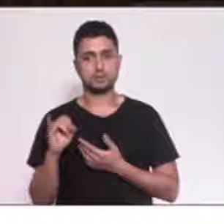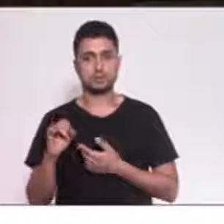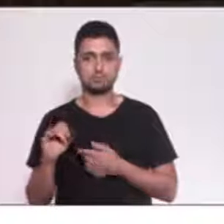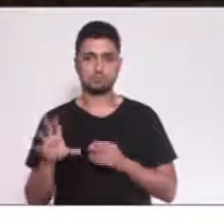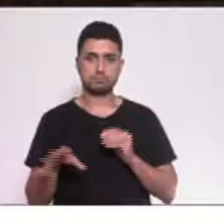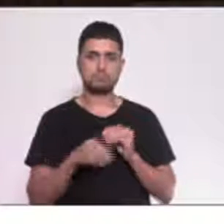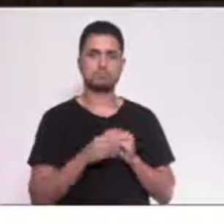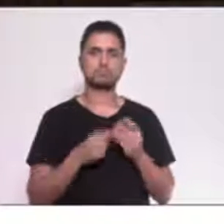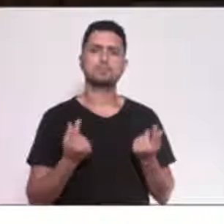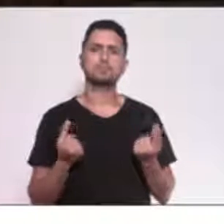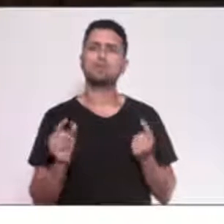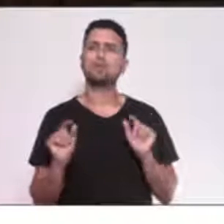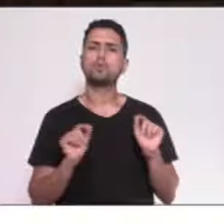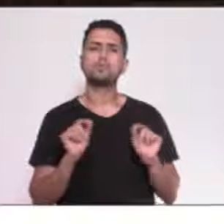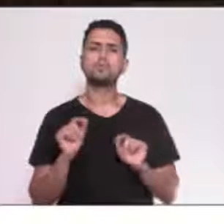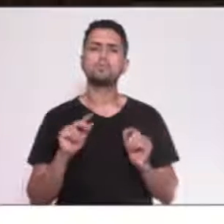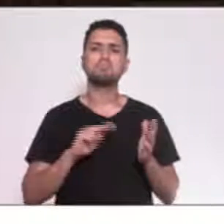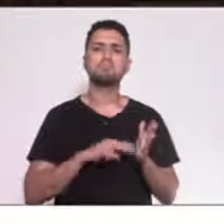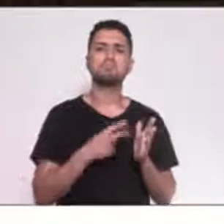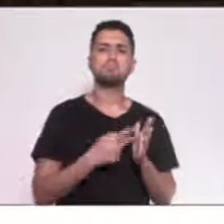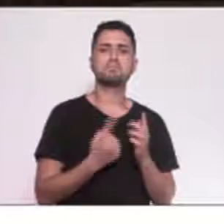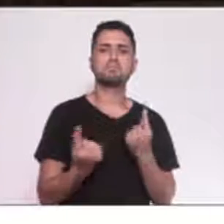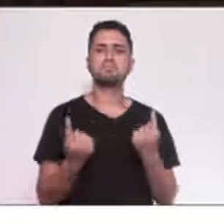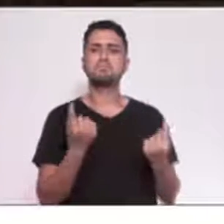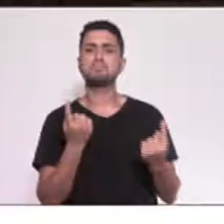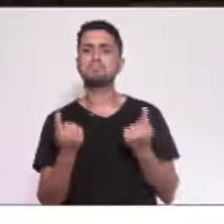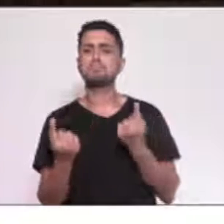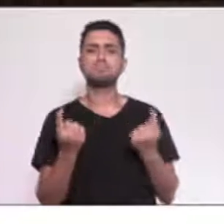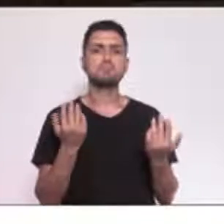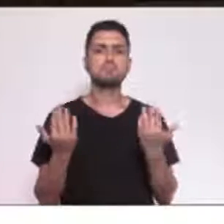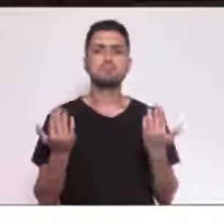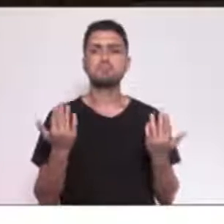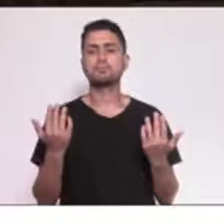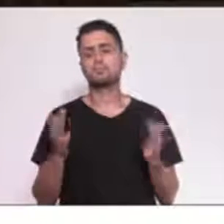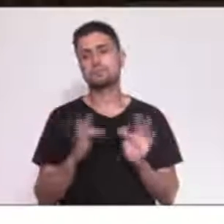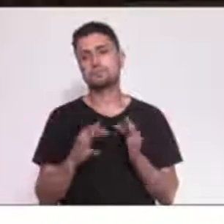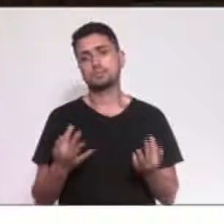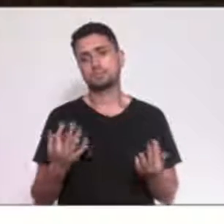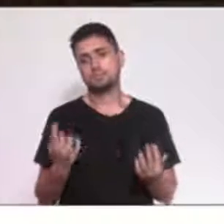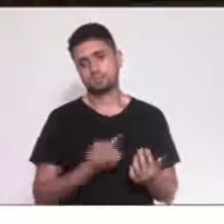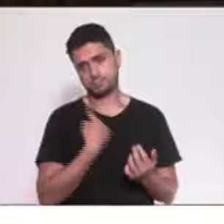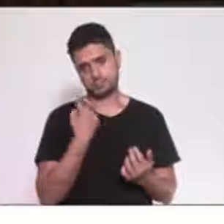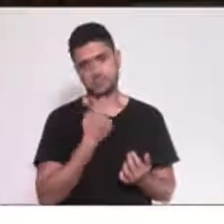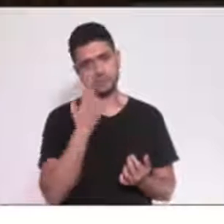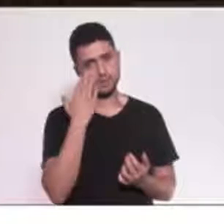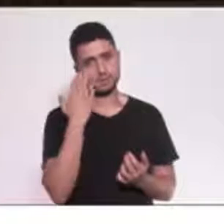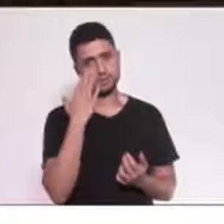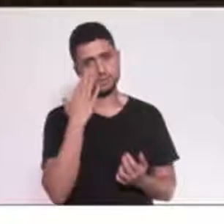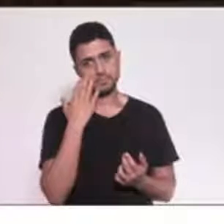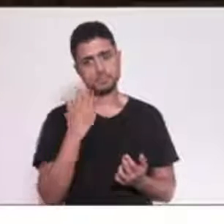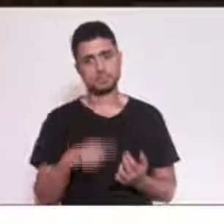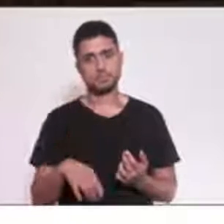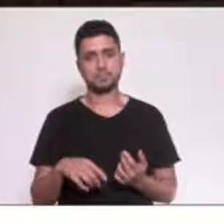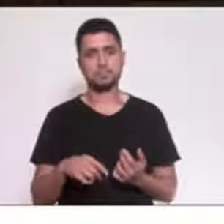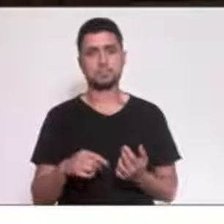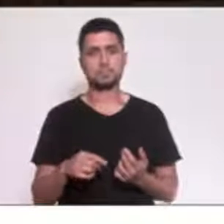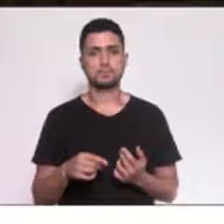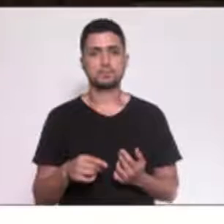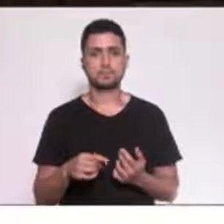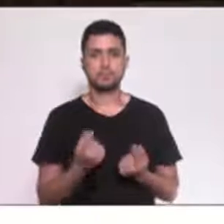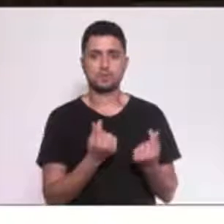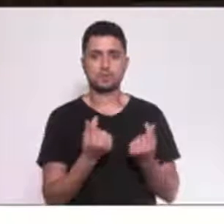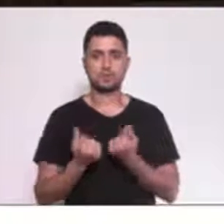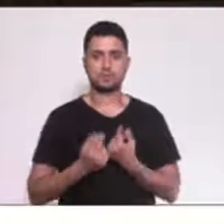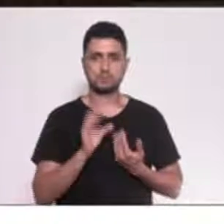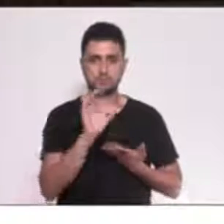que, que tem a ver uma coisa com a outra? Muito simples. Como todos nós sabemos que o regime de recuperação fiscal,